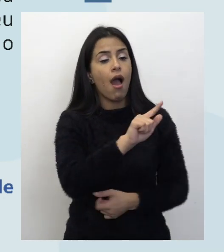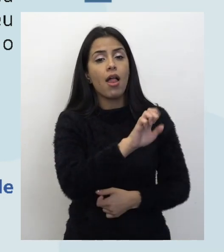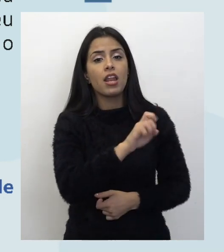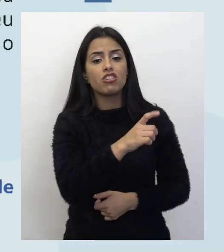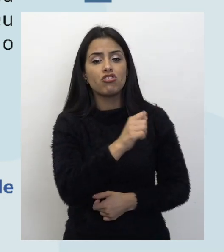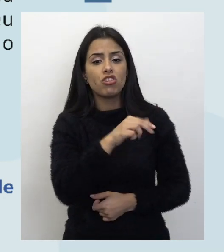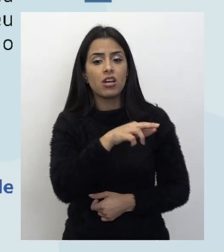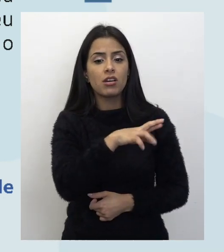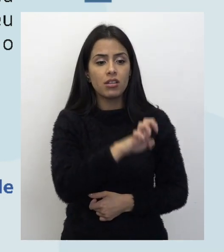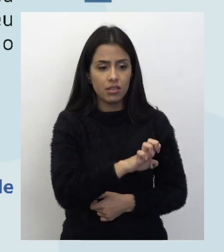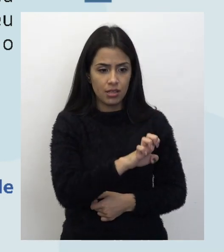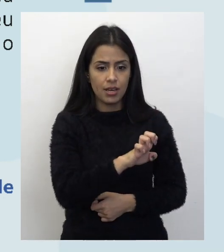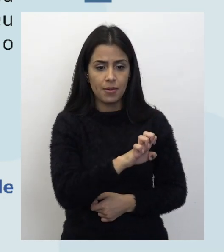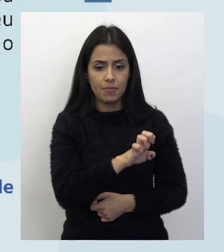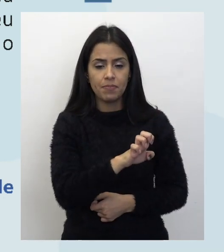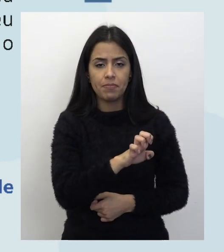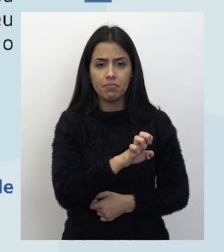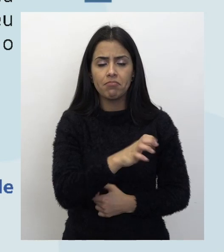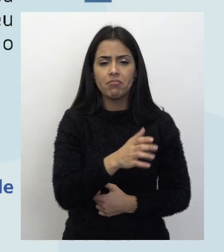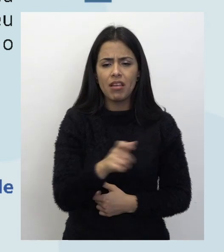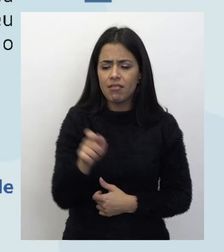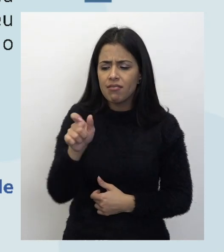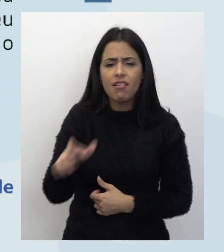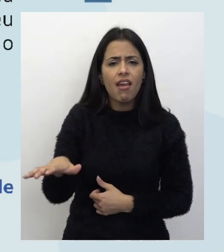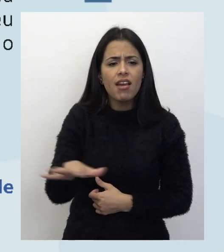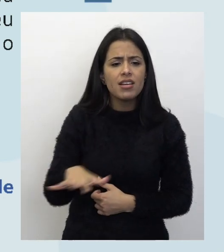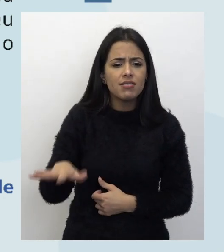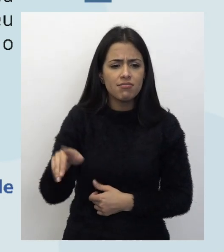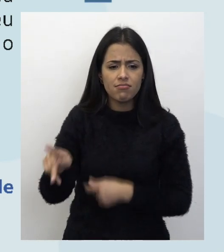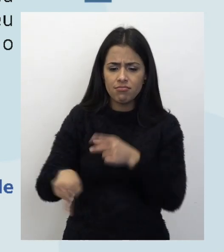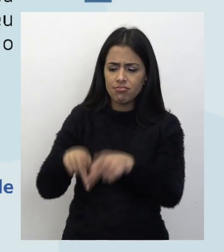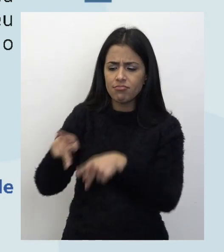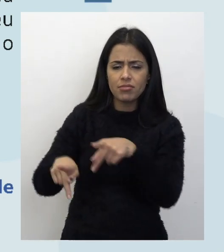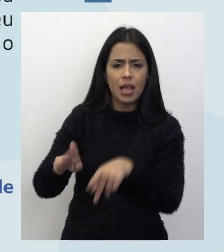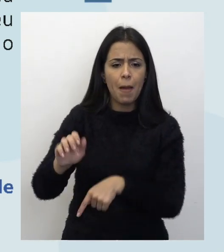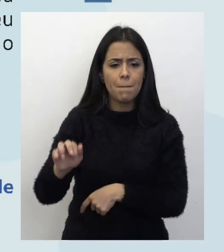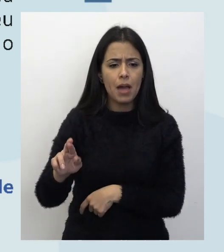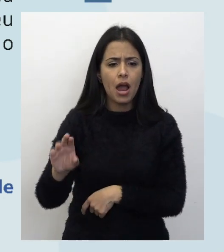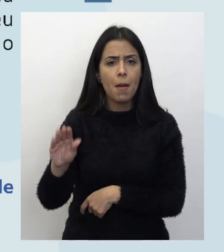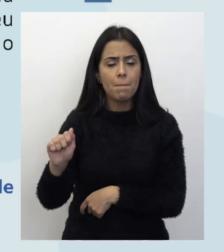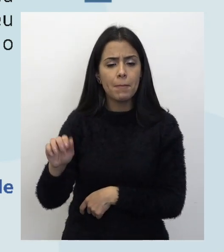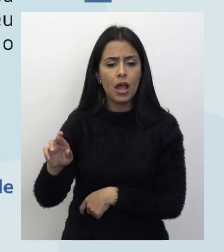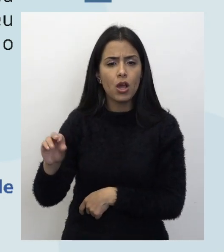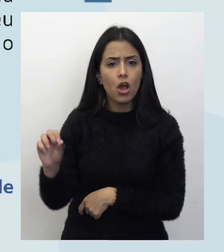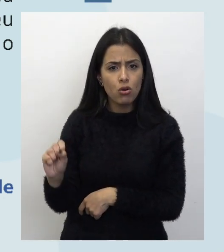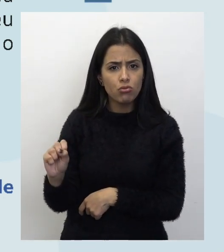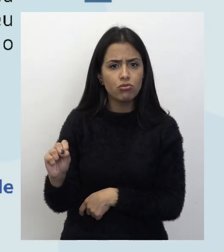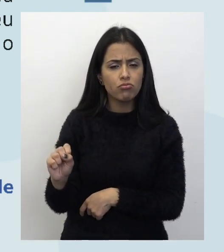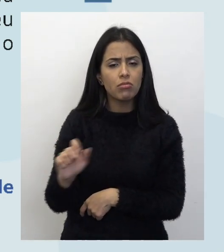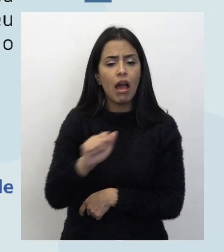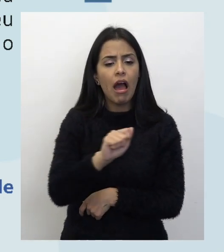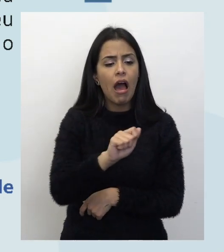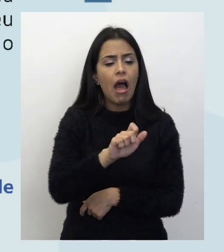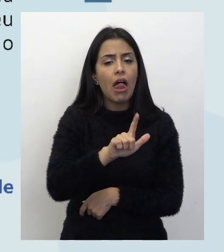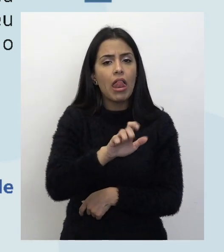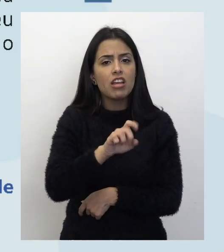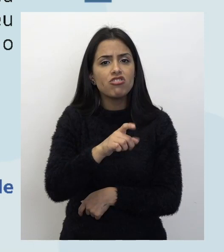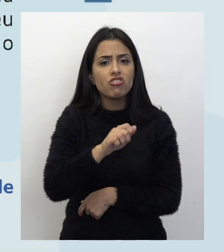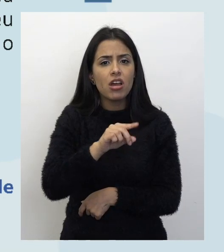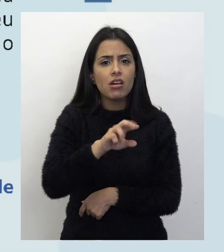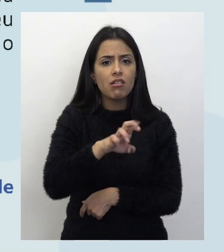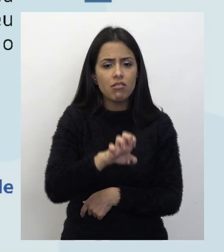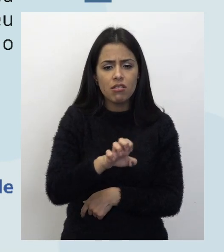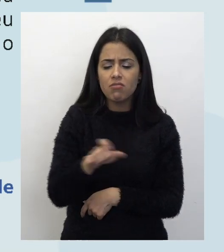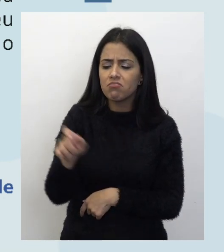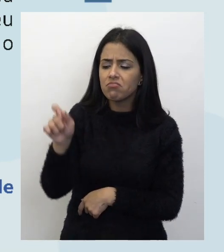ainda mais dos costumes dos bárbaros. Quem seriam esses bárbaros para Alexandre? E qual a estratégia de dominação ele usou com esses